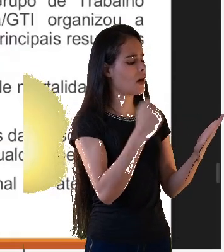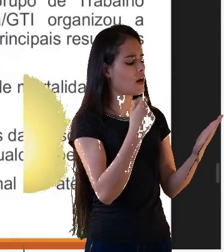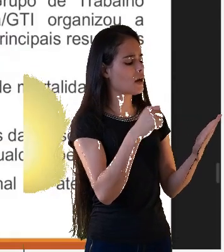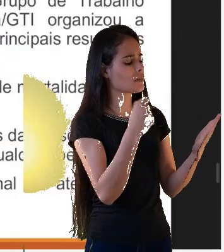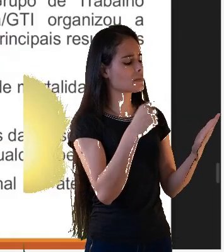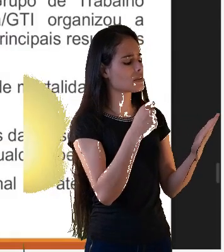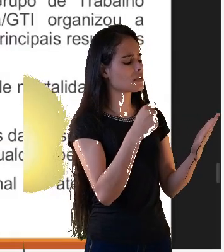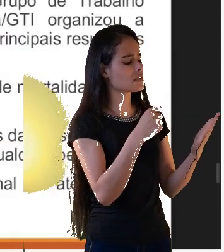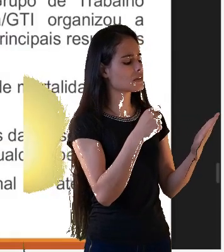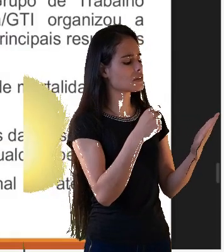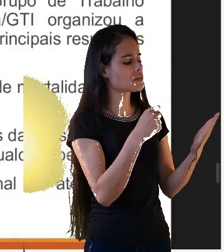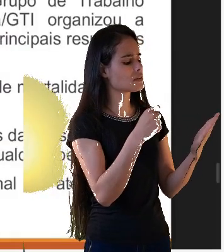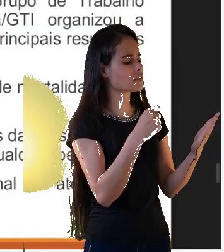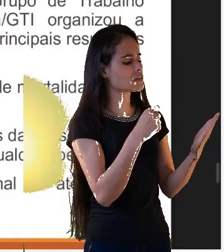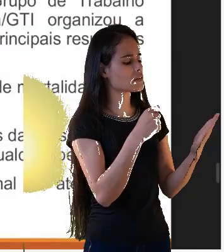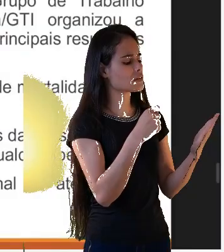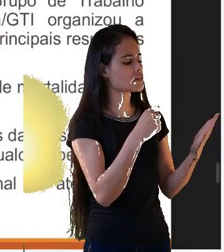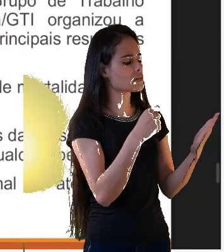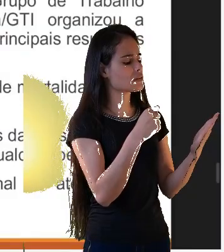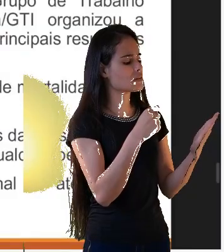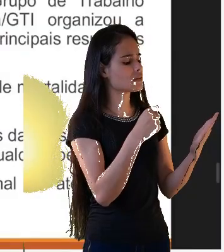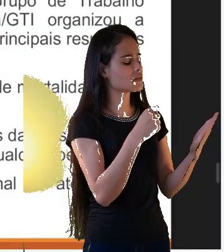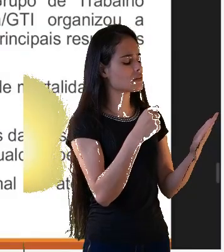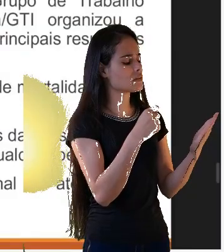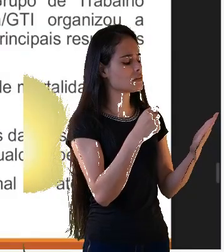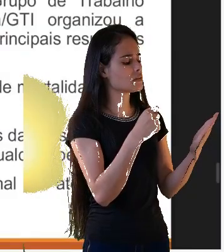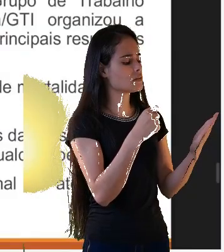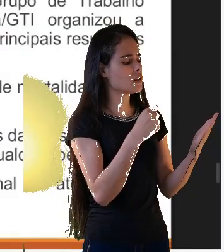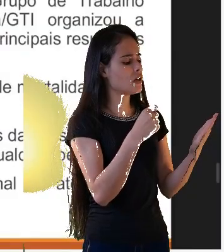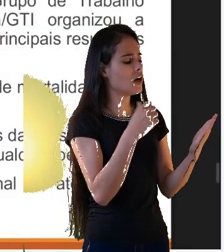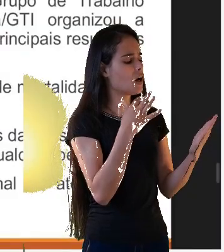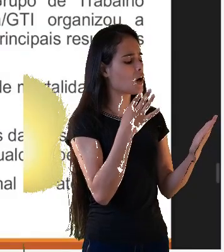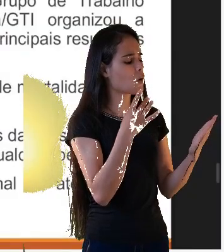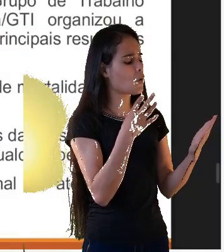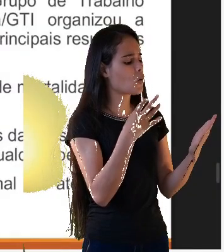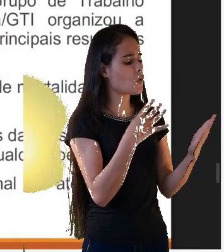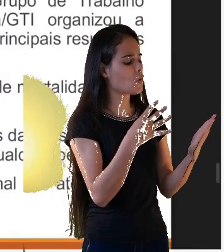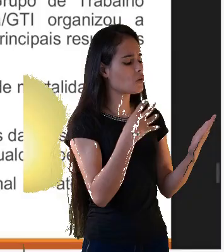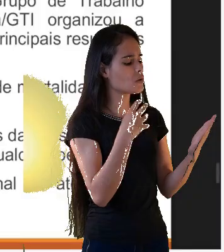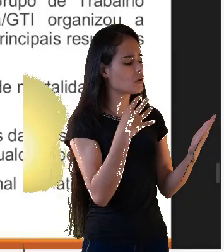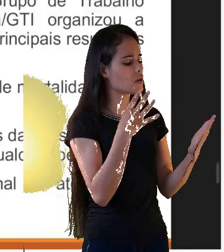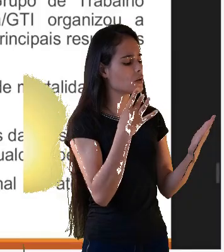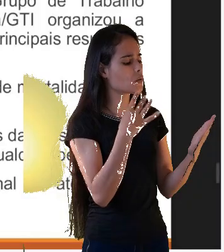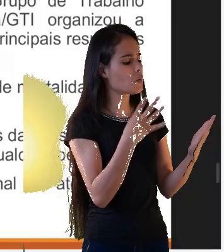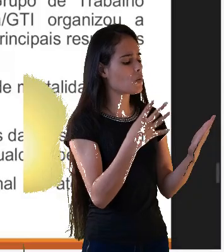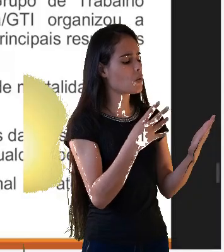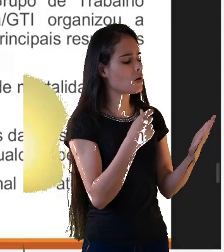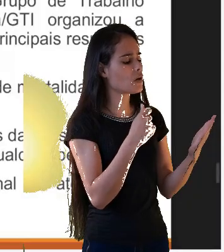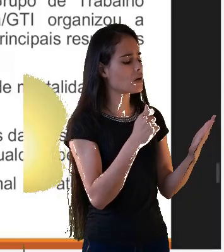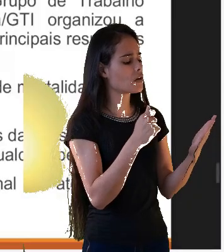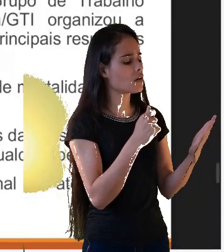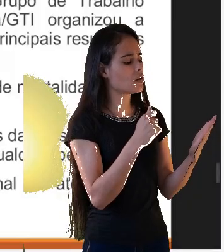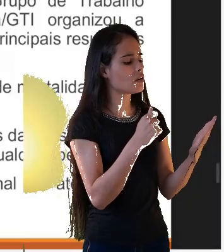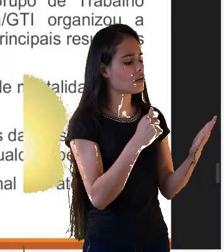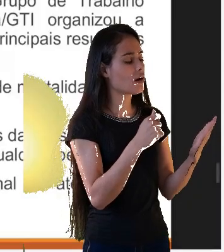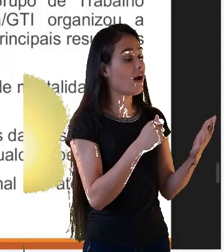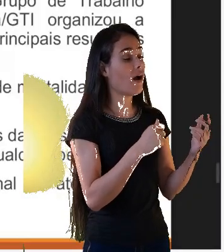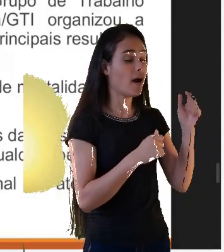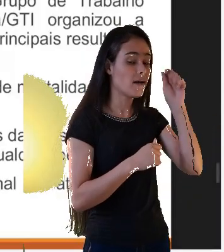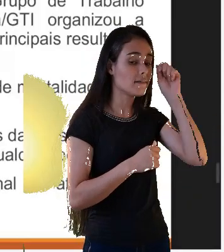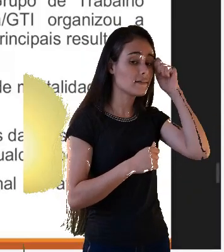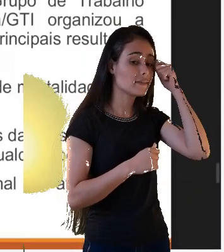cor nas fichas, né, que se preenche quando a gente pensa em questão de saúde.